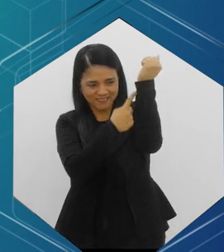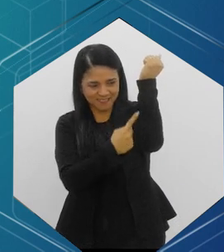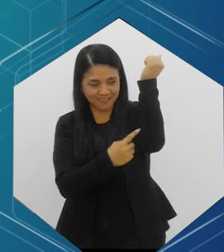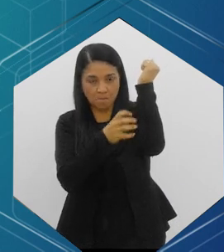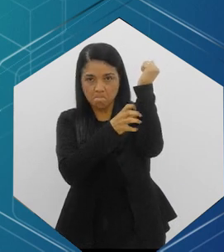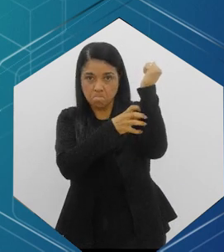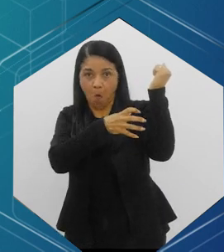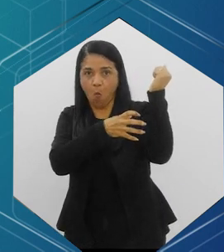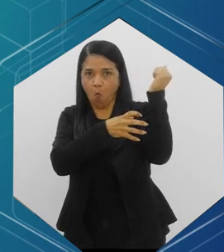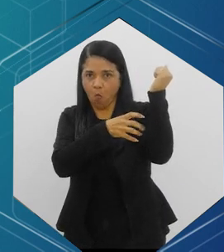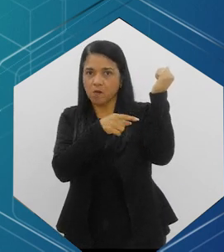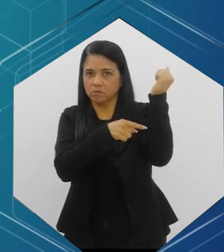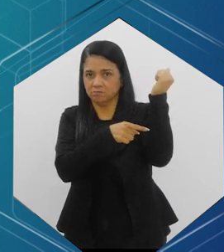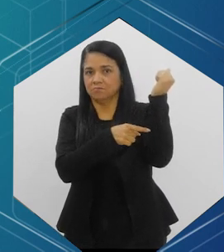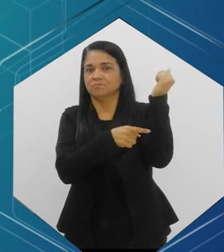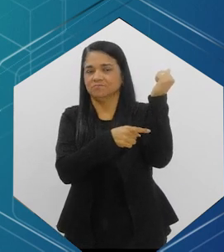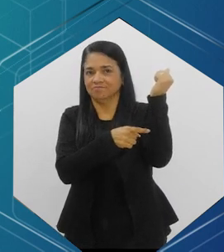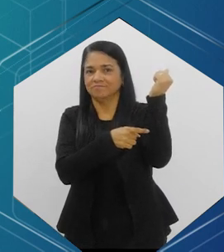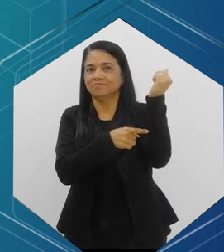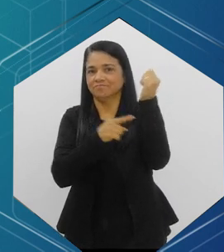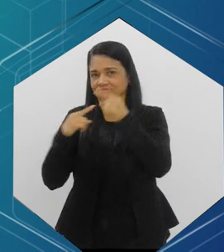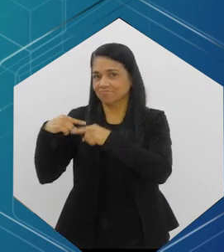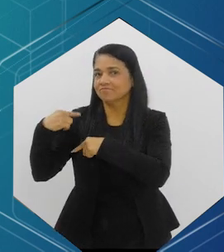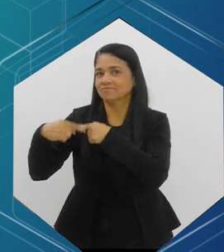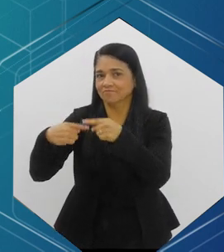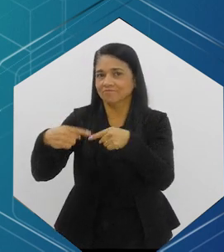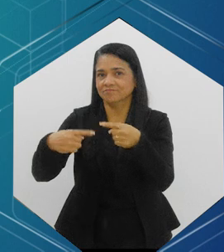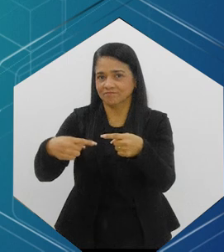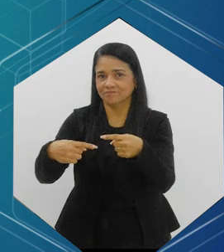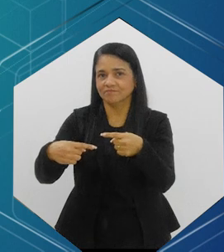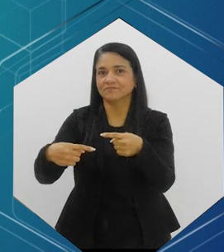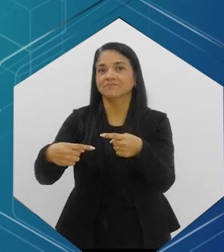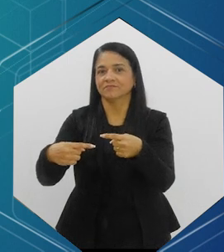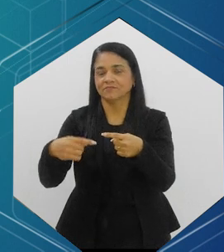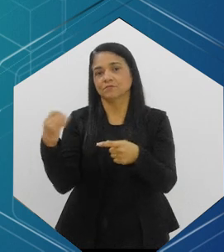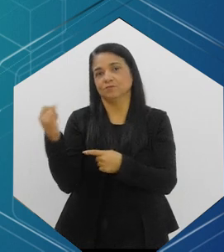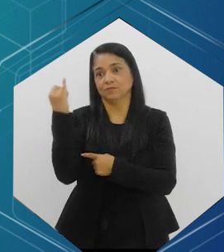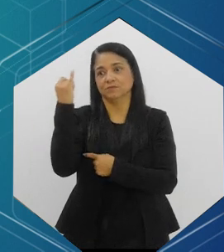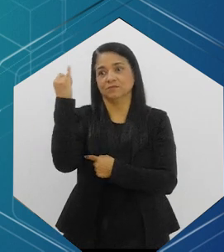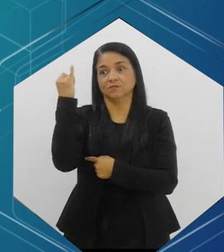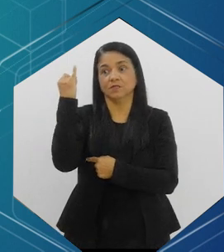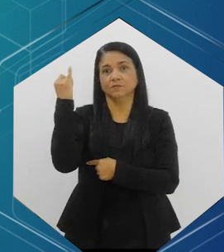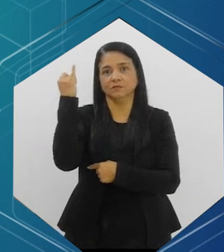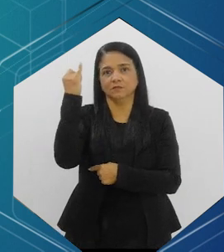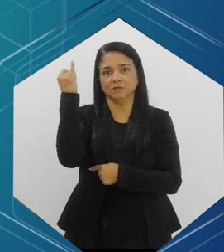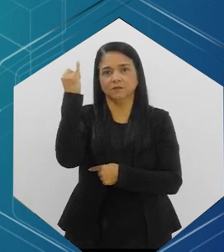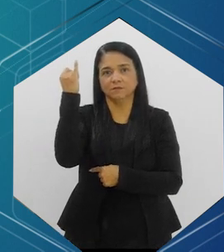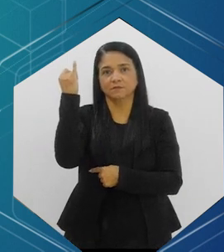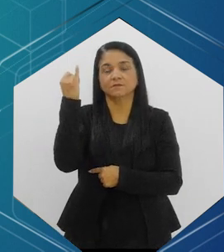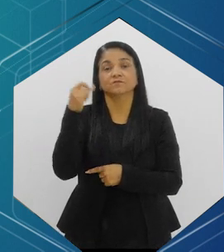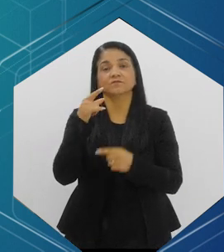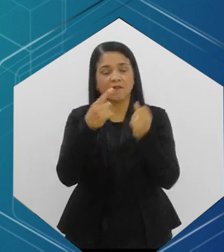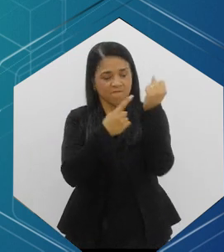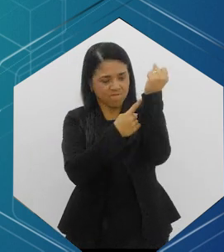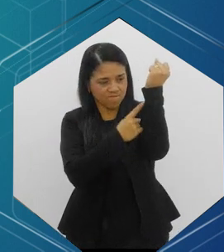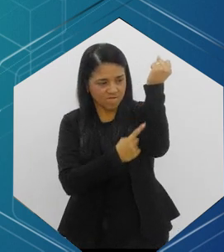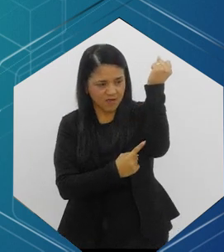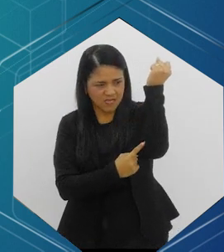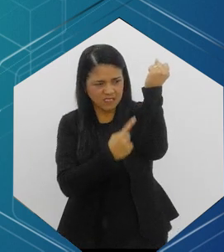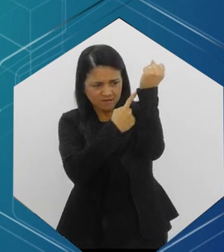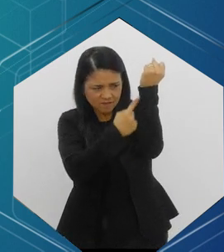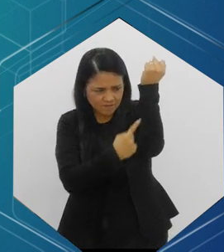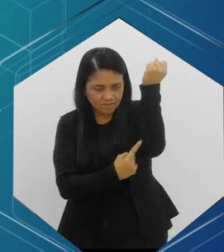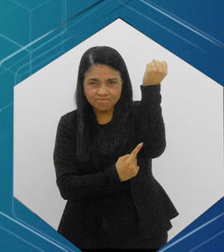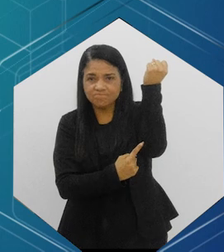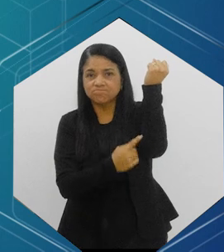varizes calibrosas, essas sim, um Exato. viés de hereditariedade importante, né? Quando você tem varizes e